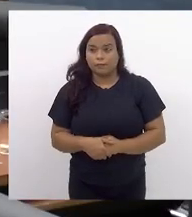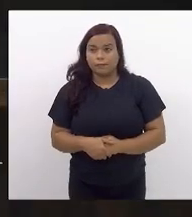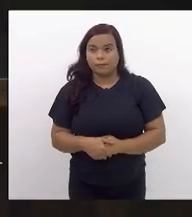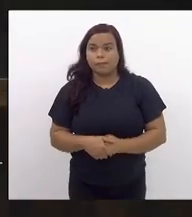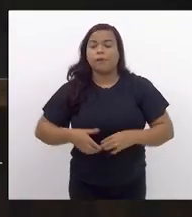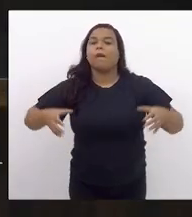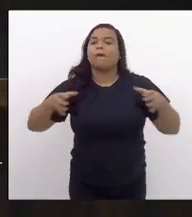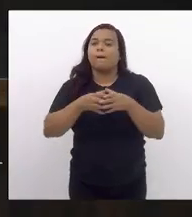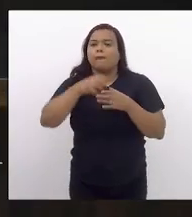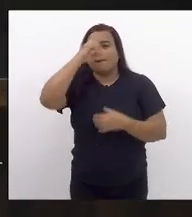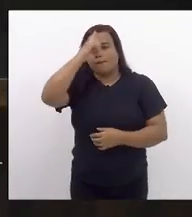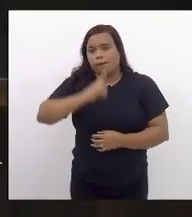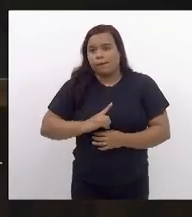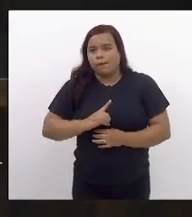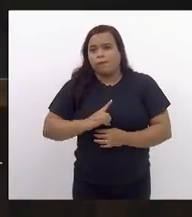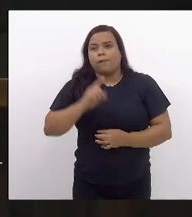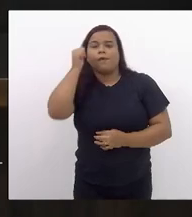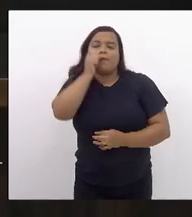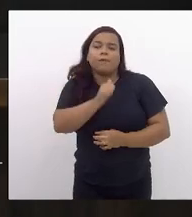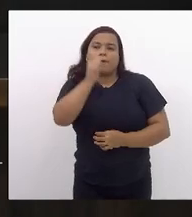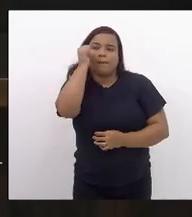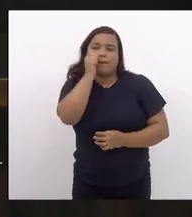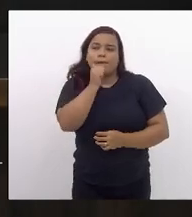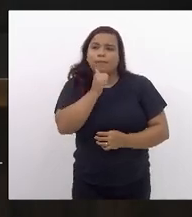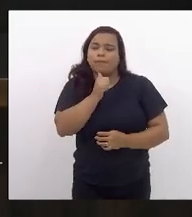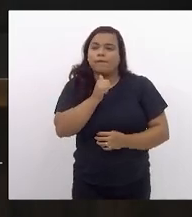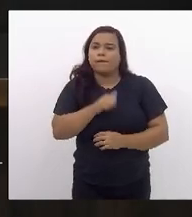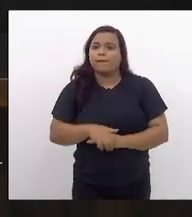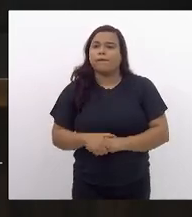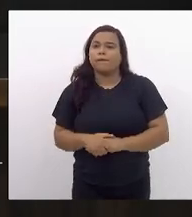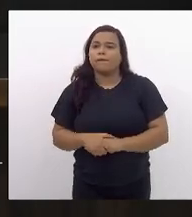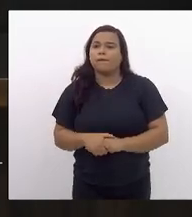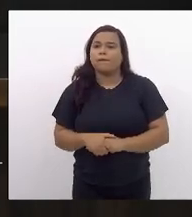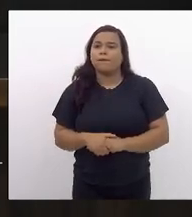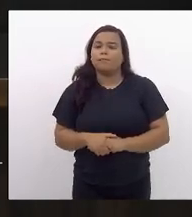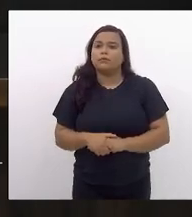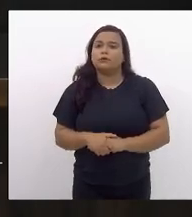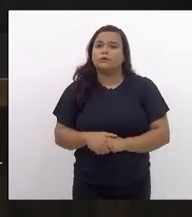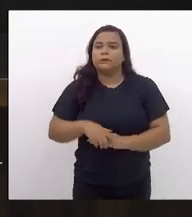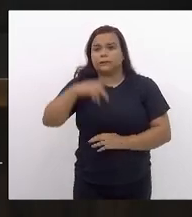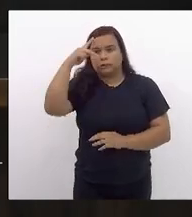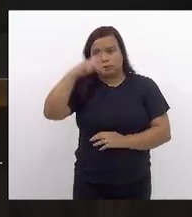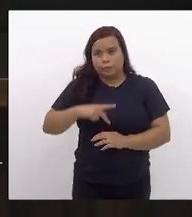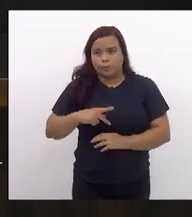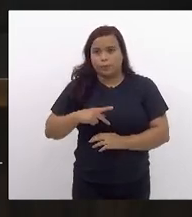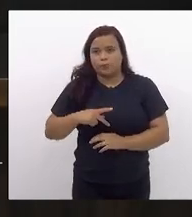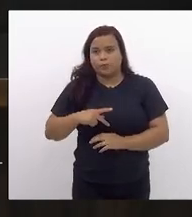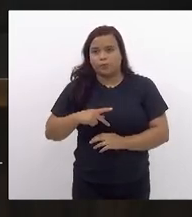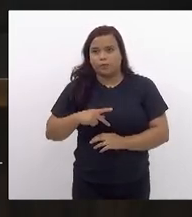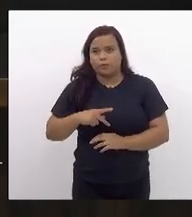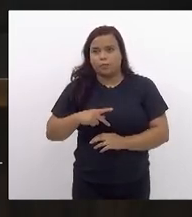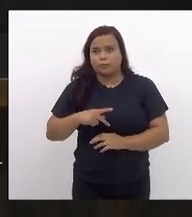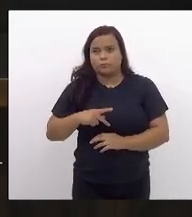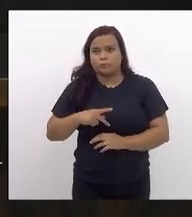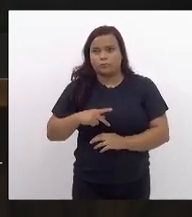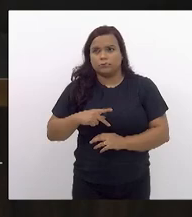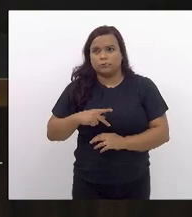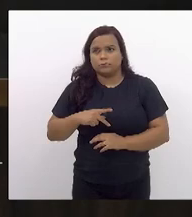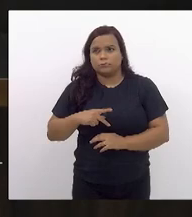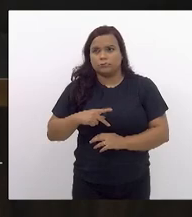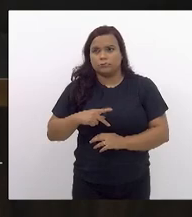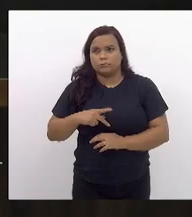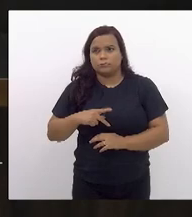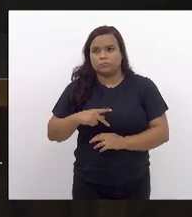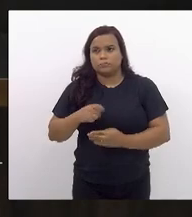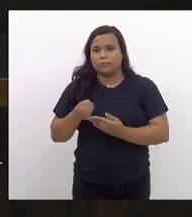Pela Comissão de Direitos da Mulher, a presidência designa